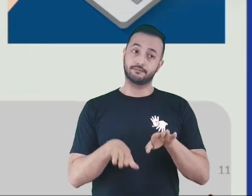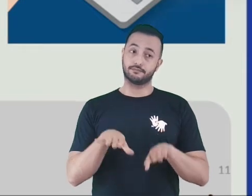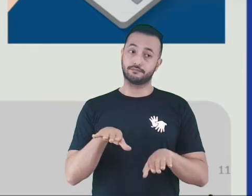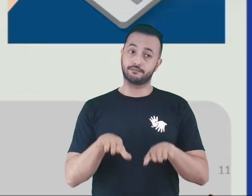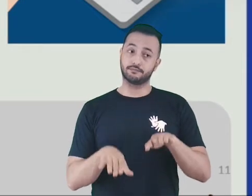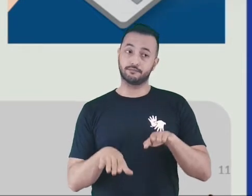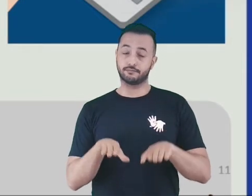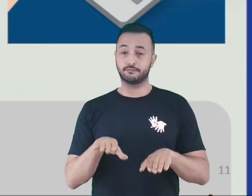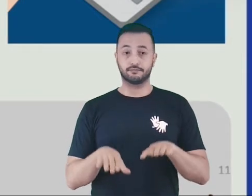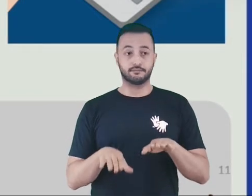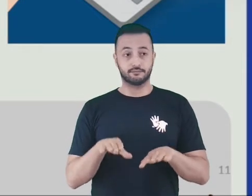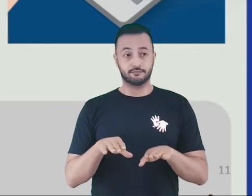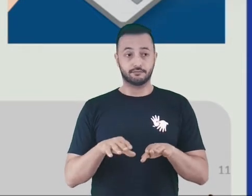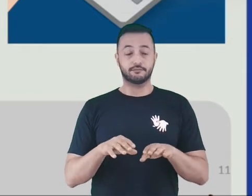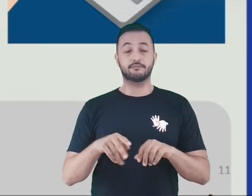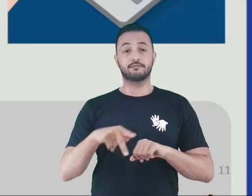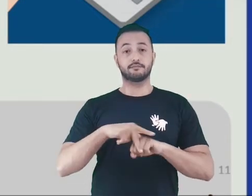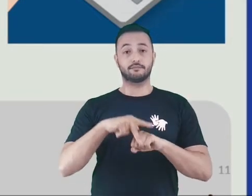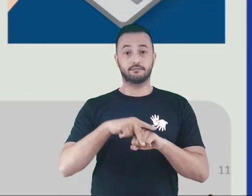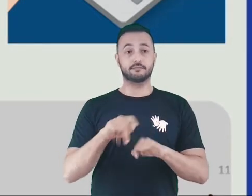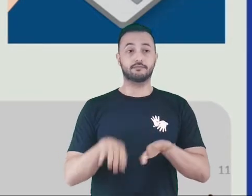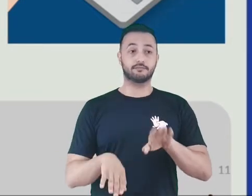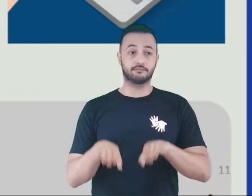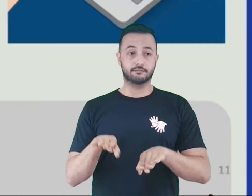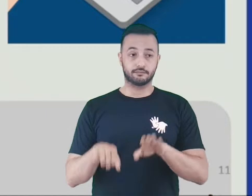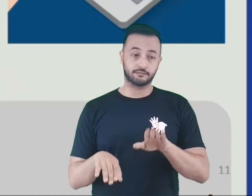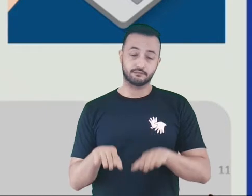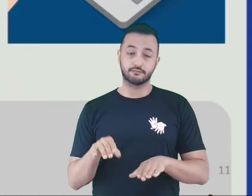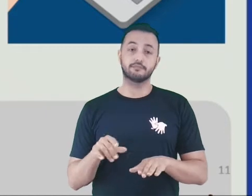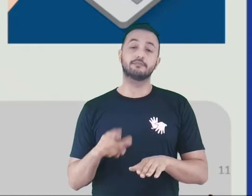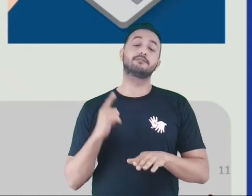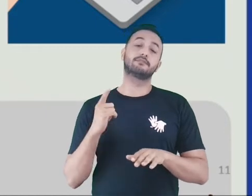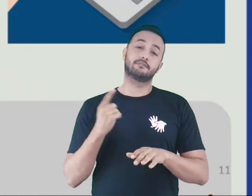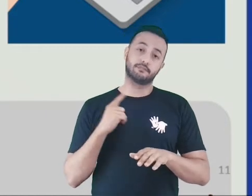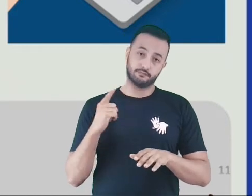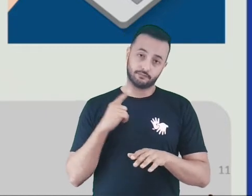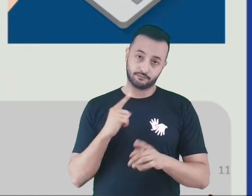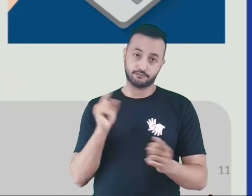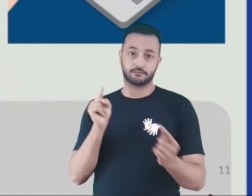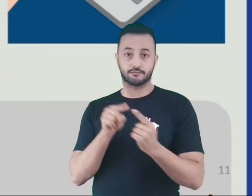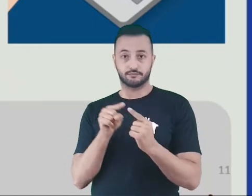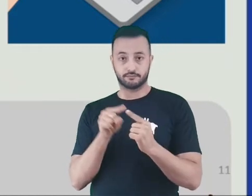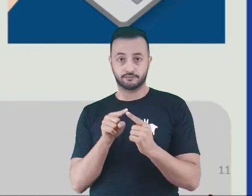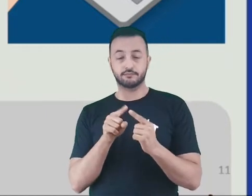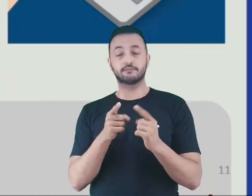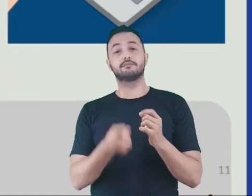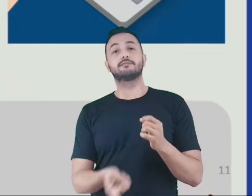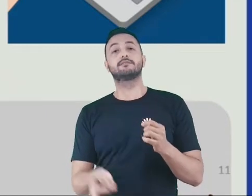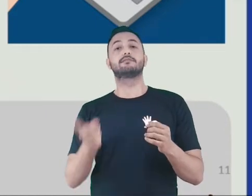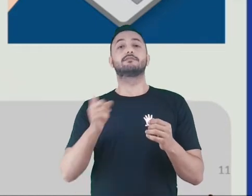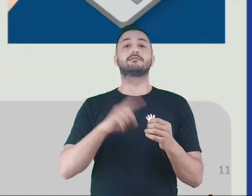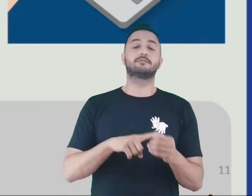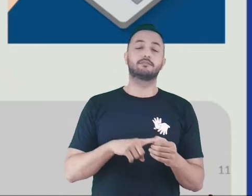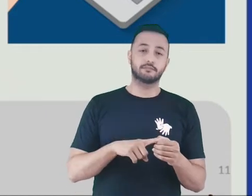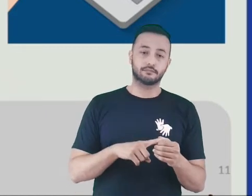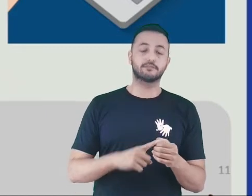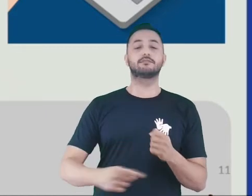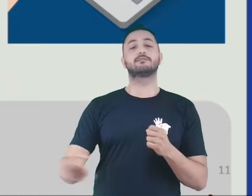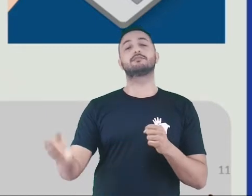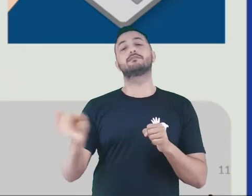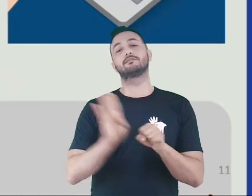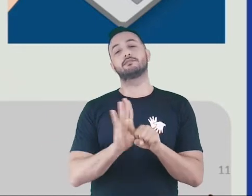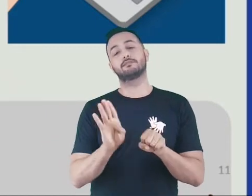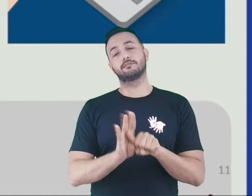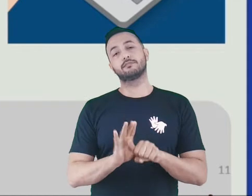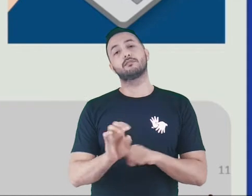relativos. Os pronomes relativos, eles são empregados para retomar um